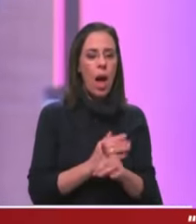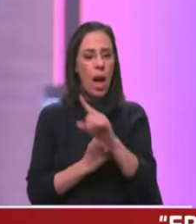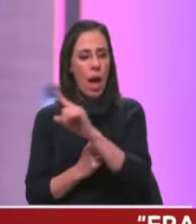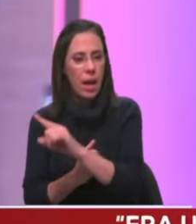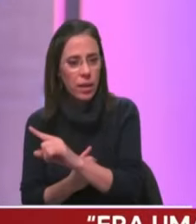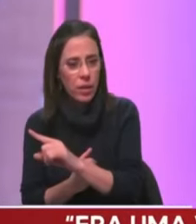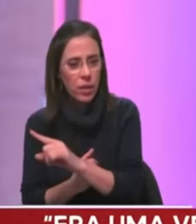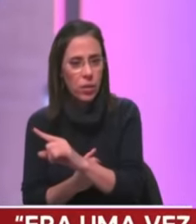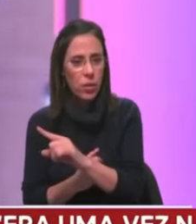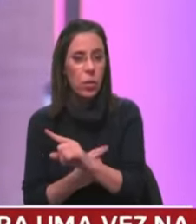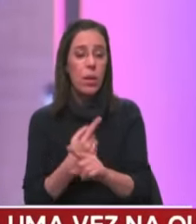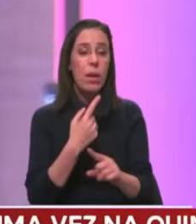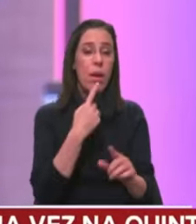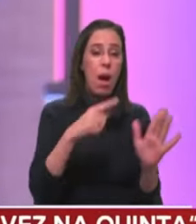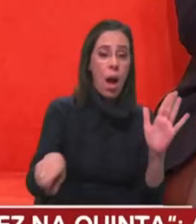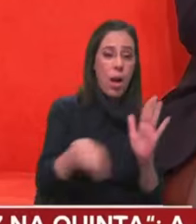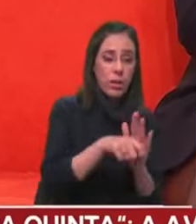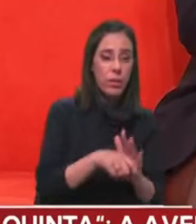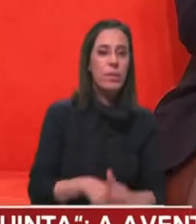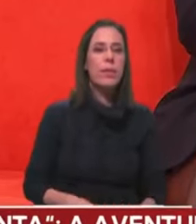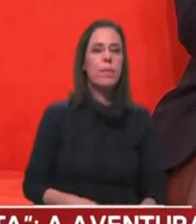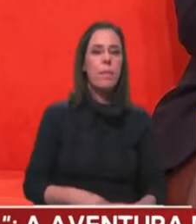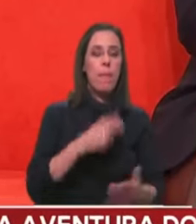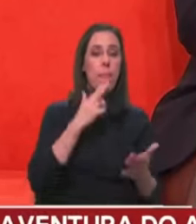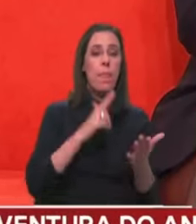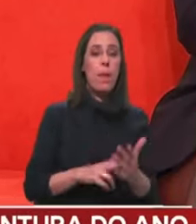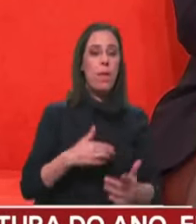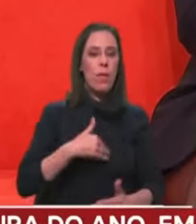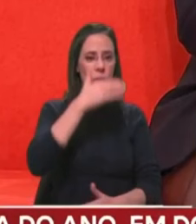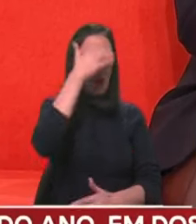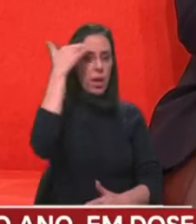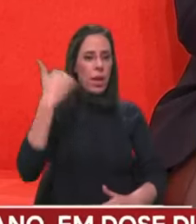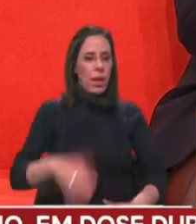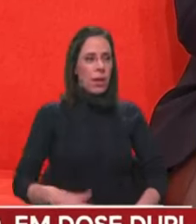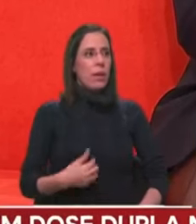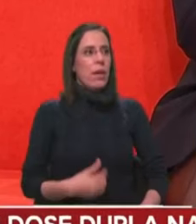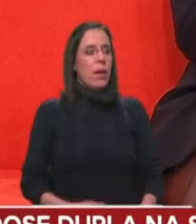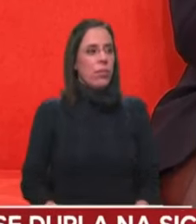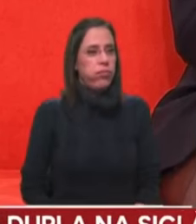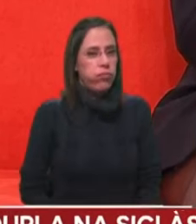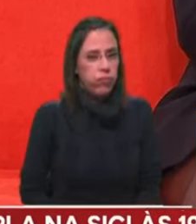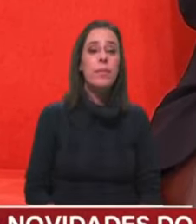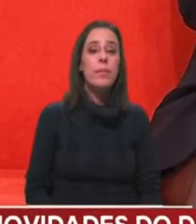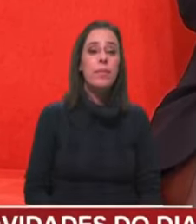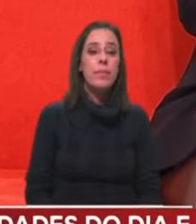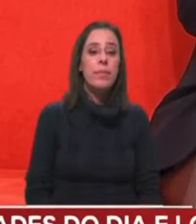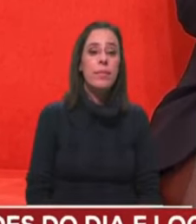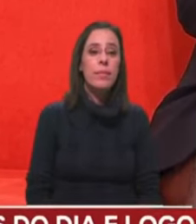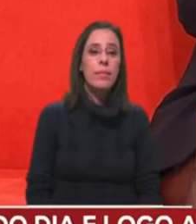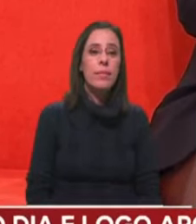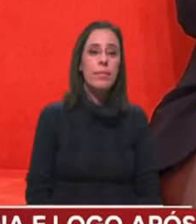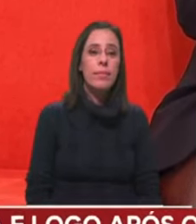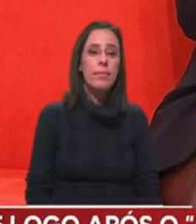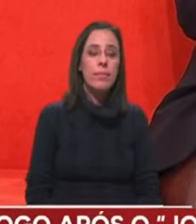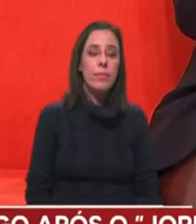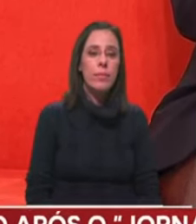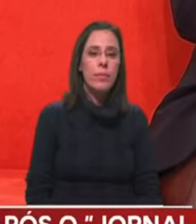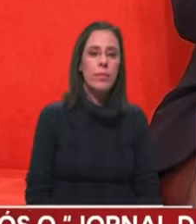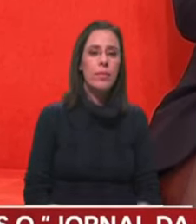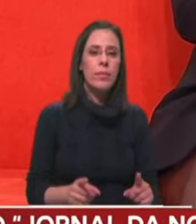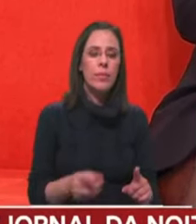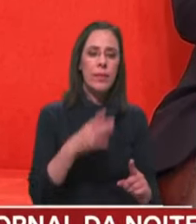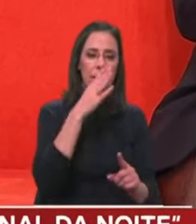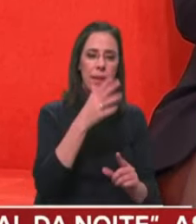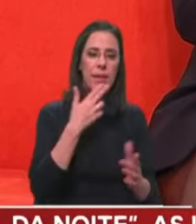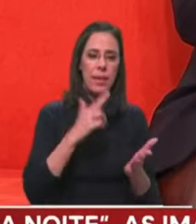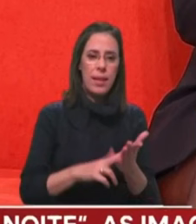votos pregou-lhe uma partida foi É verdade e eu que me gostou fazer aquela partida foi se calhar aquilo que ele